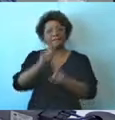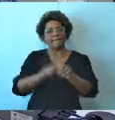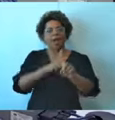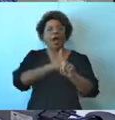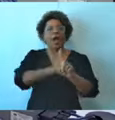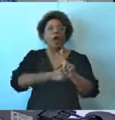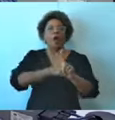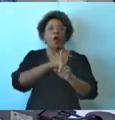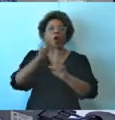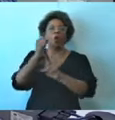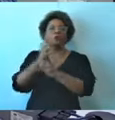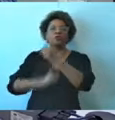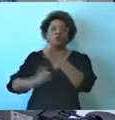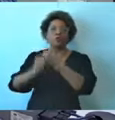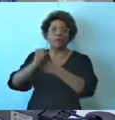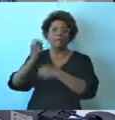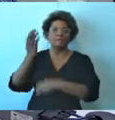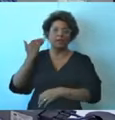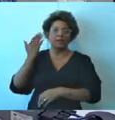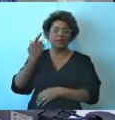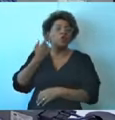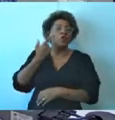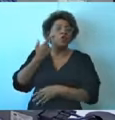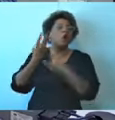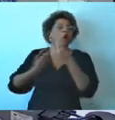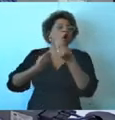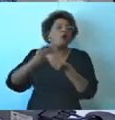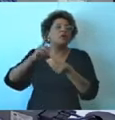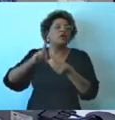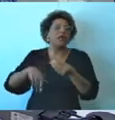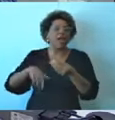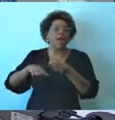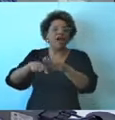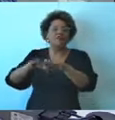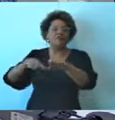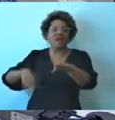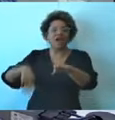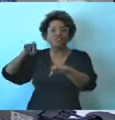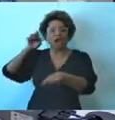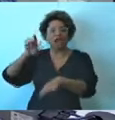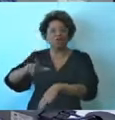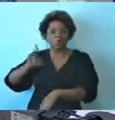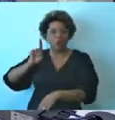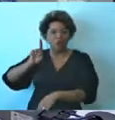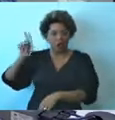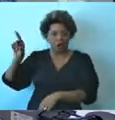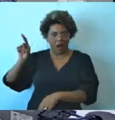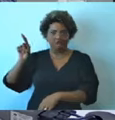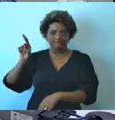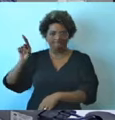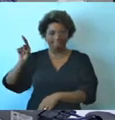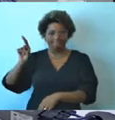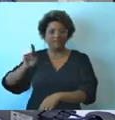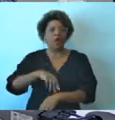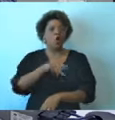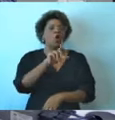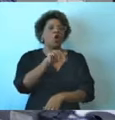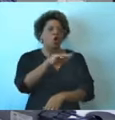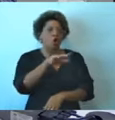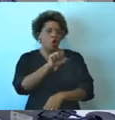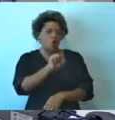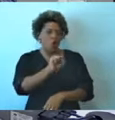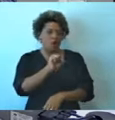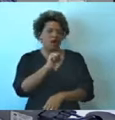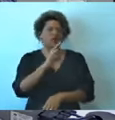pude ver como funciona a faixa azul lá. O Ganem conhece bem a cidade lá e o estado, sabe também, e